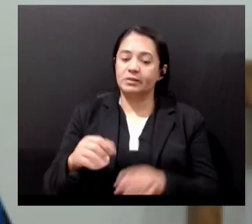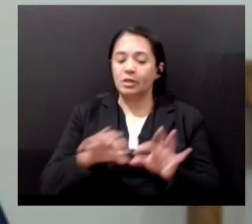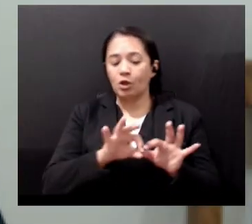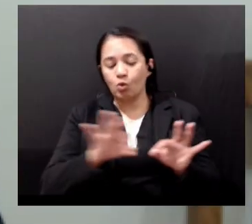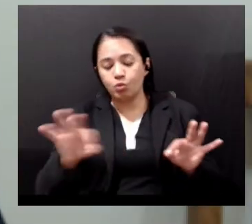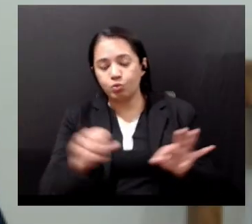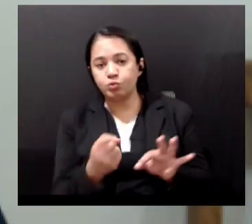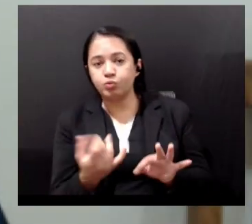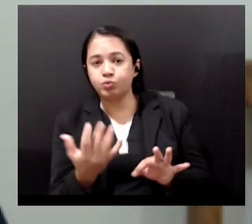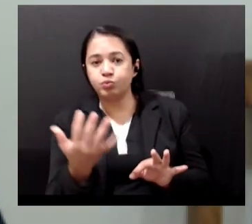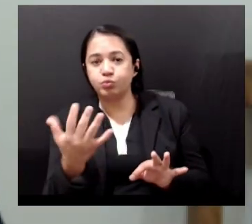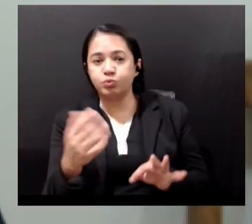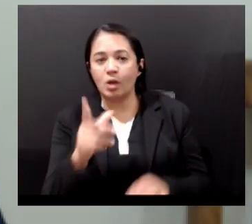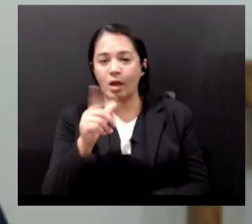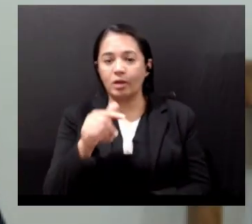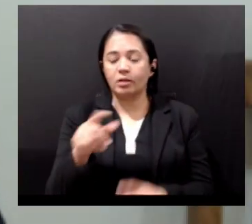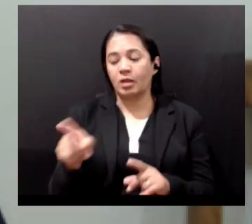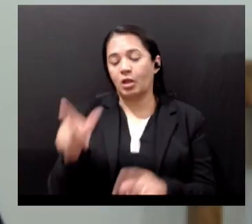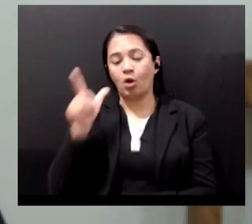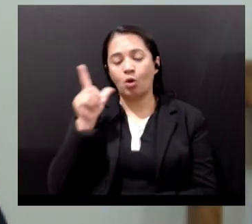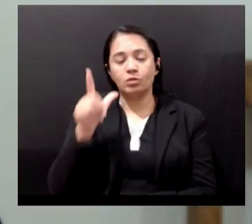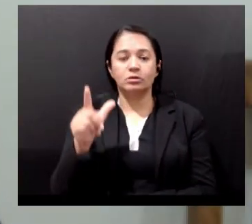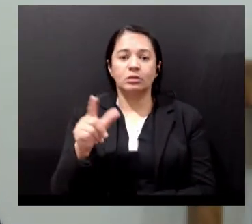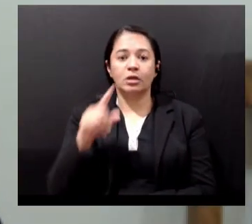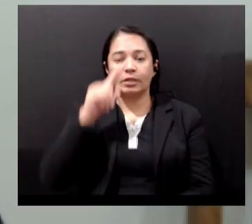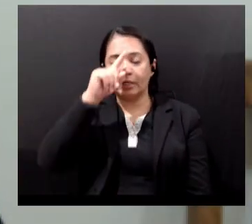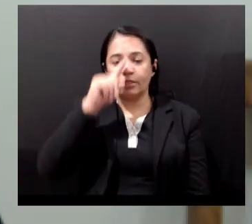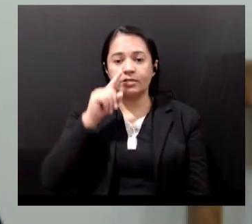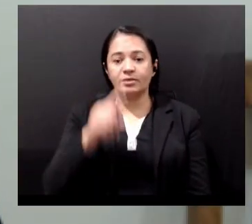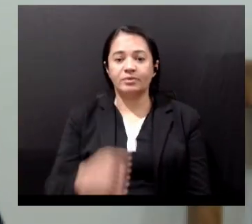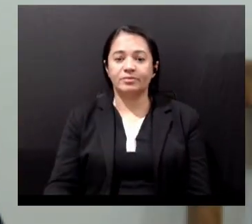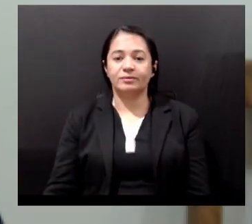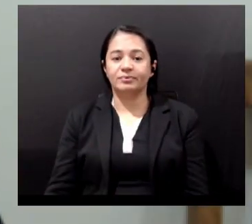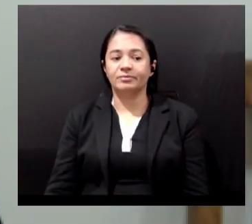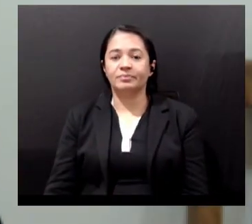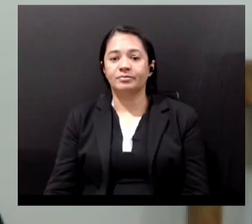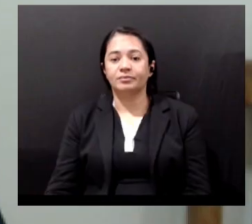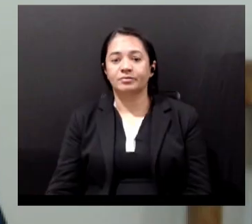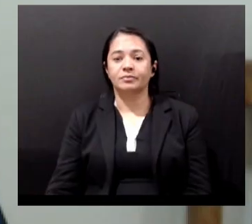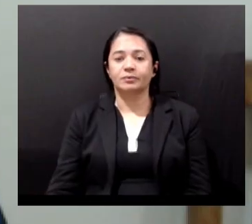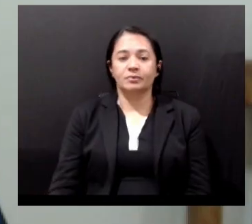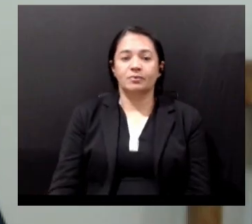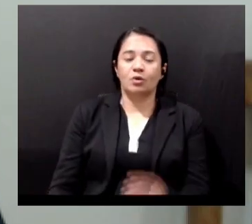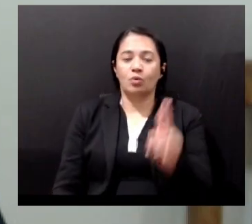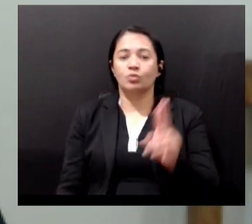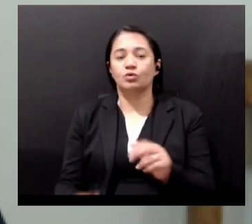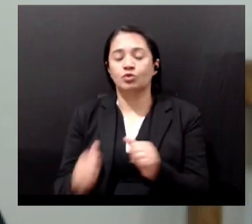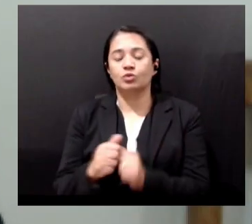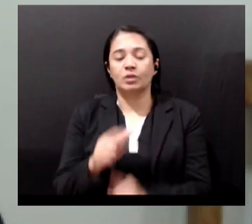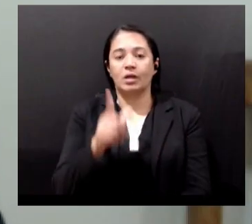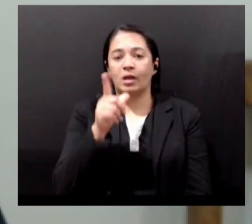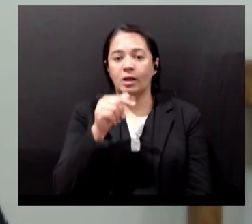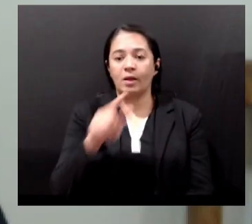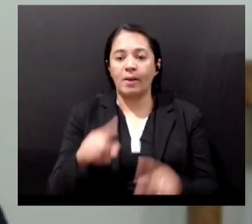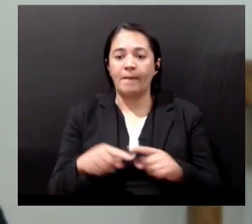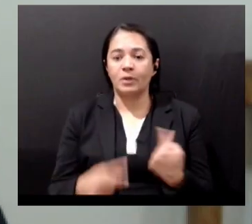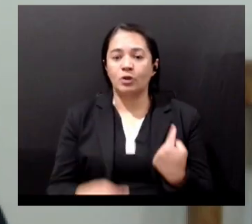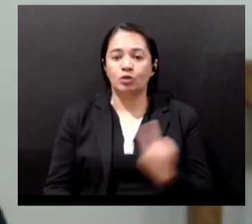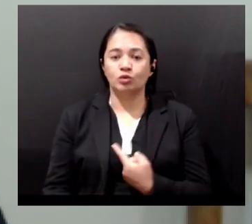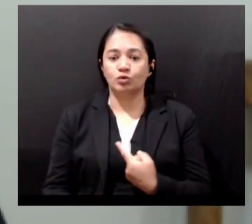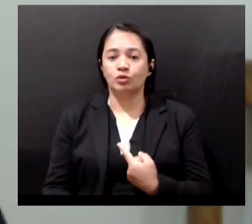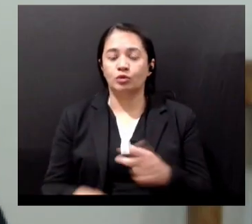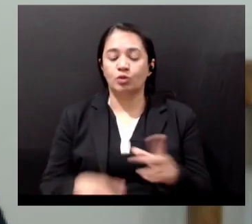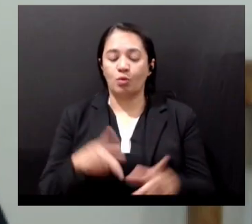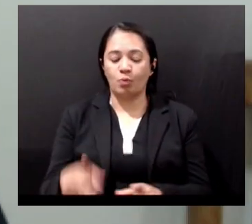ampla escala, ele consegue mitigar os riscos, o produtor consegue mitigar os riscos com o uso da irrigação. Mas o